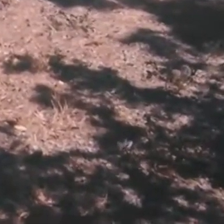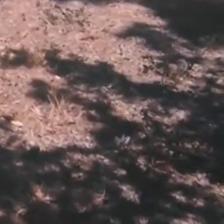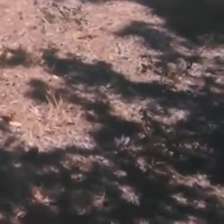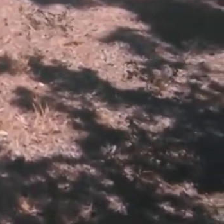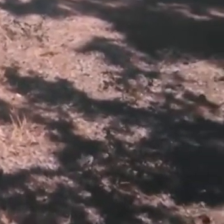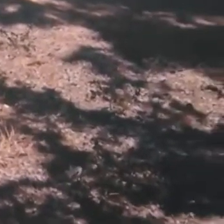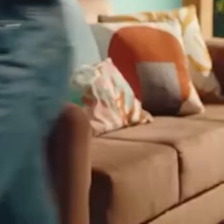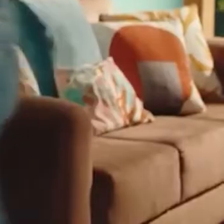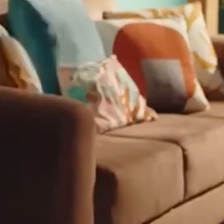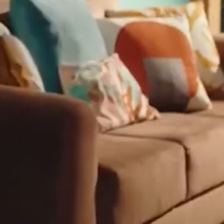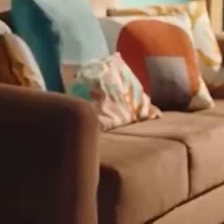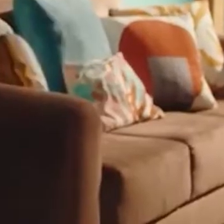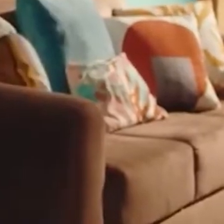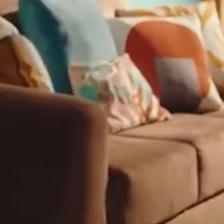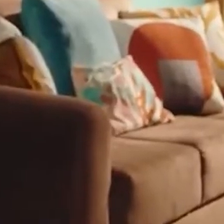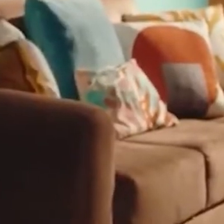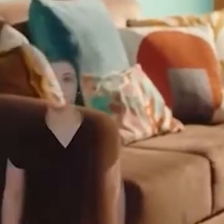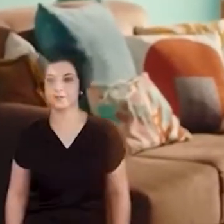essa é minha arte.